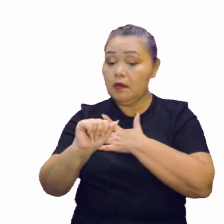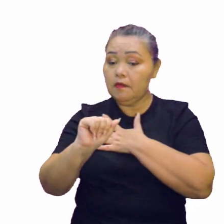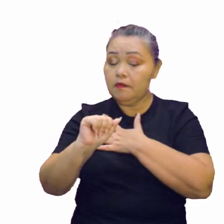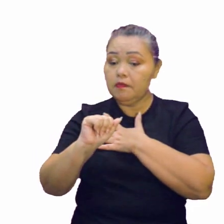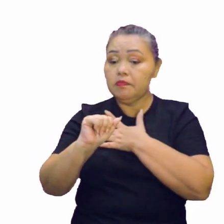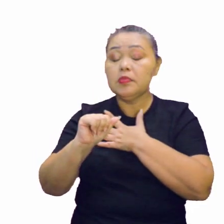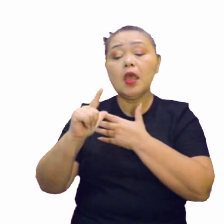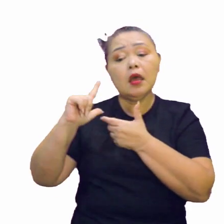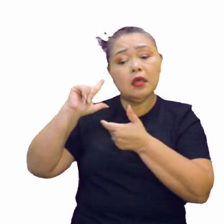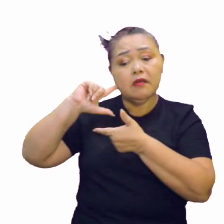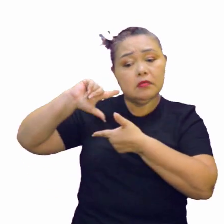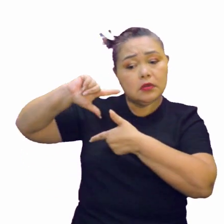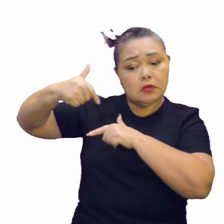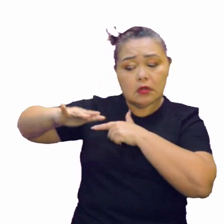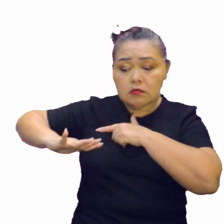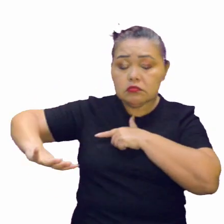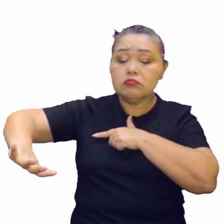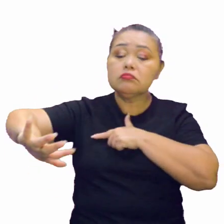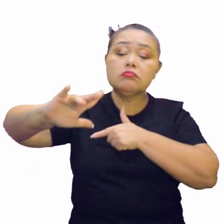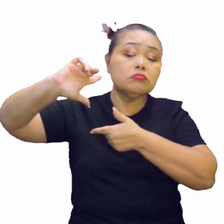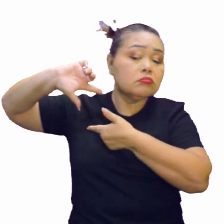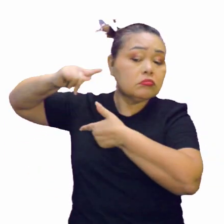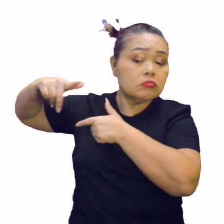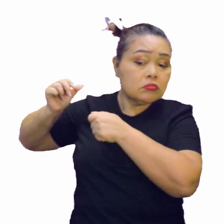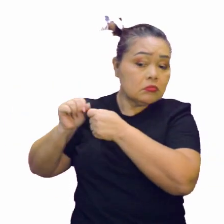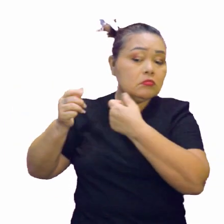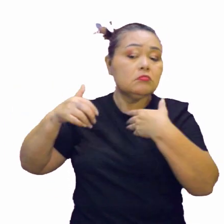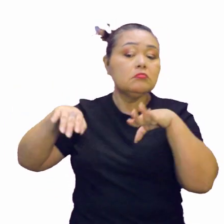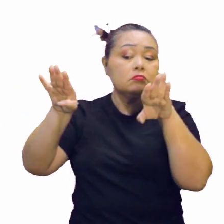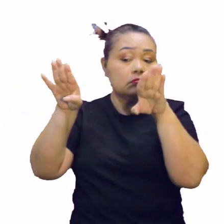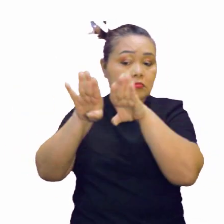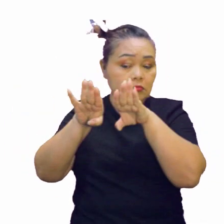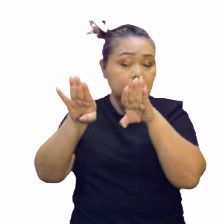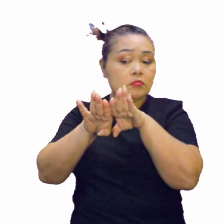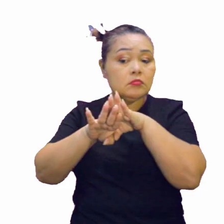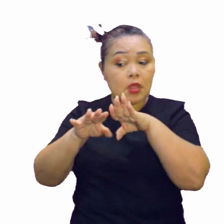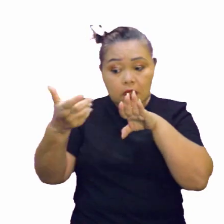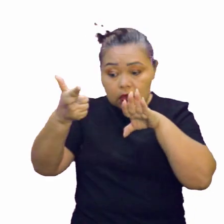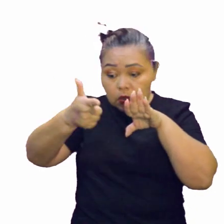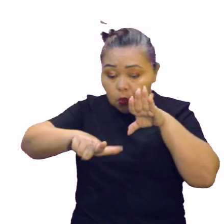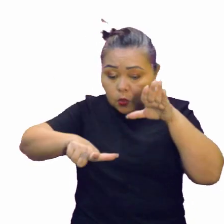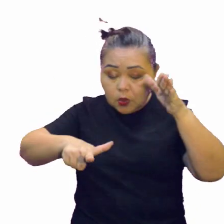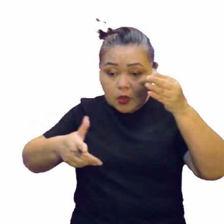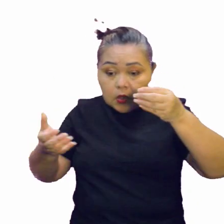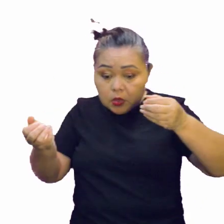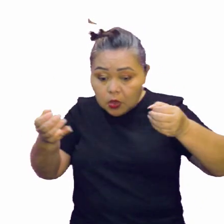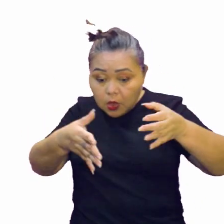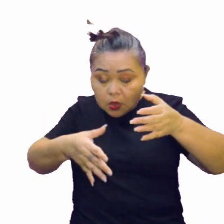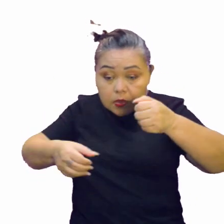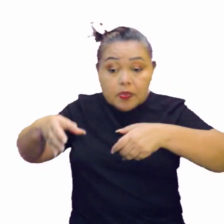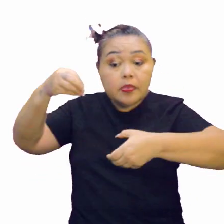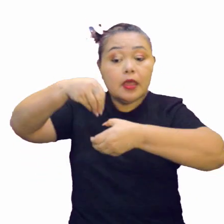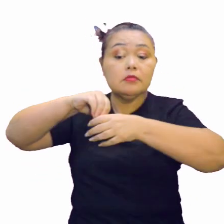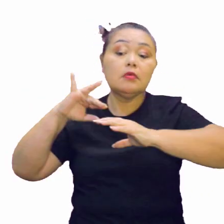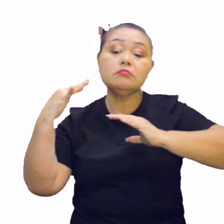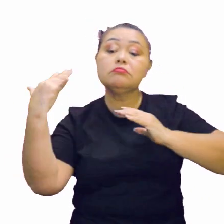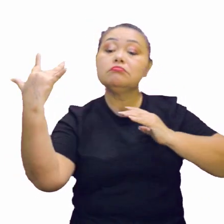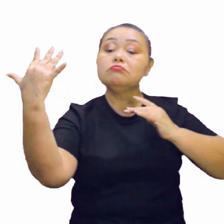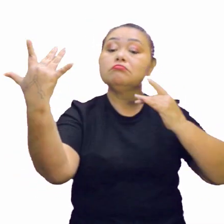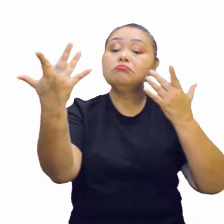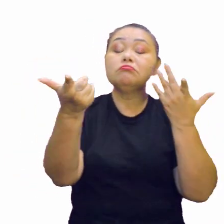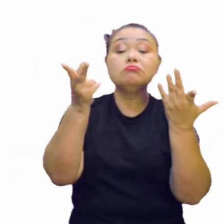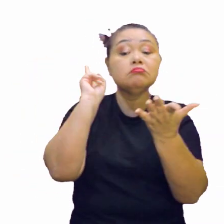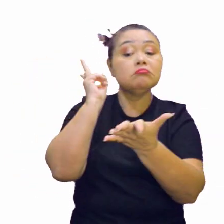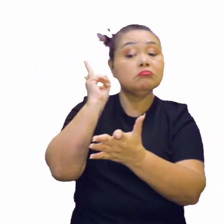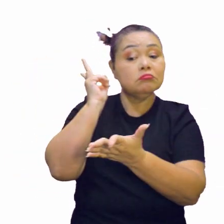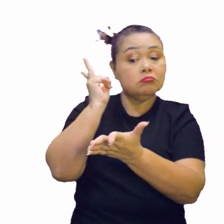tradicionais, mas nós temos também o processo de renovação nutricional dentro da floresta. E essa manutenção, ela tem